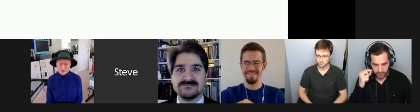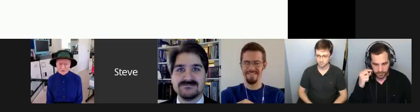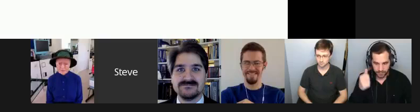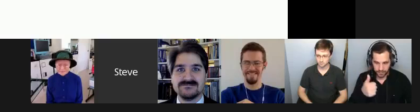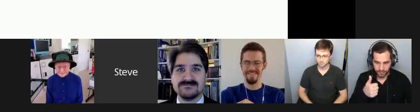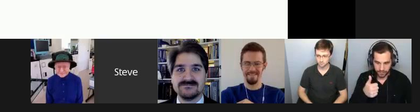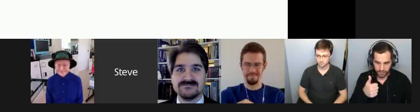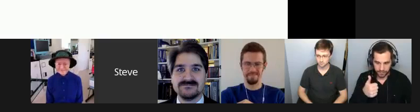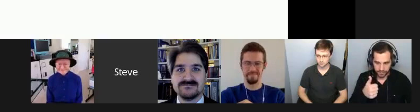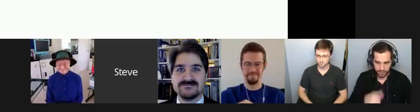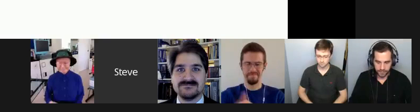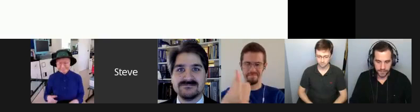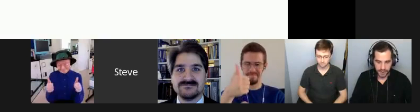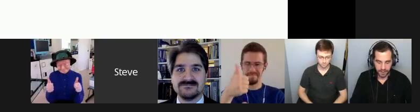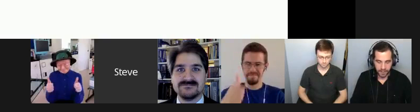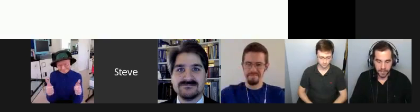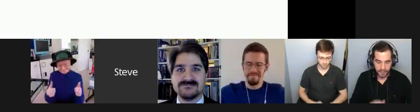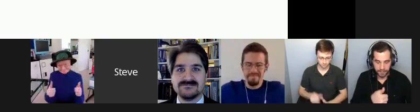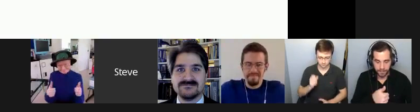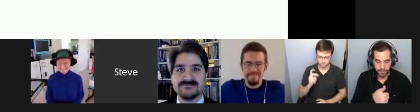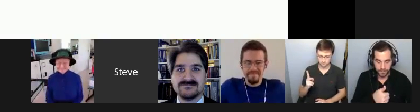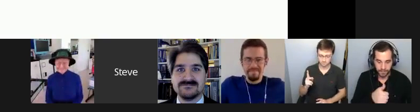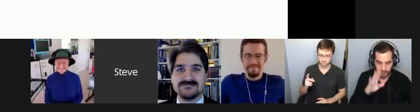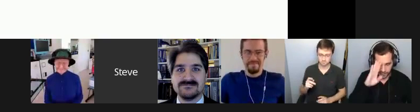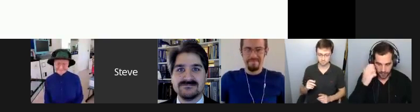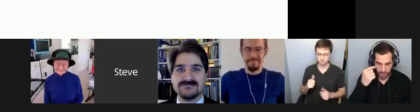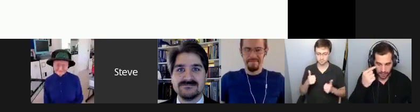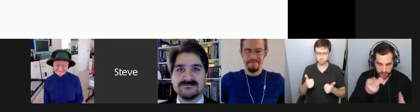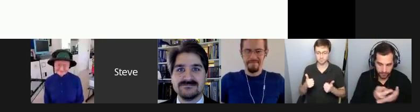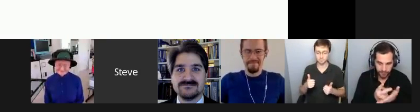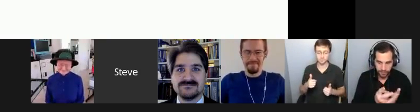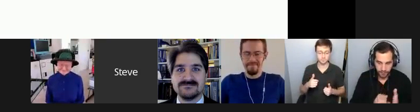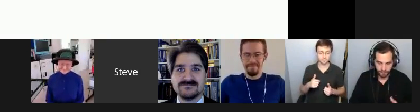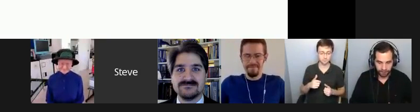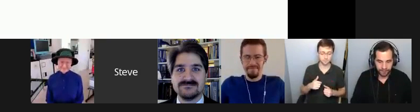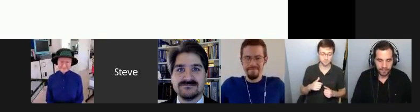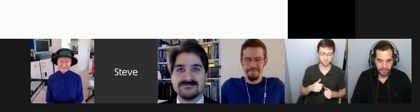Yes, now it's good. Thank you.